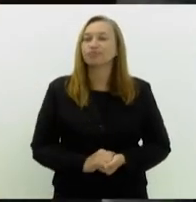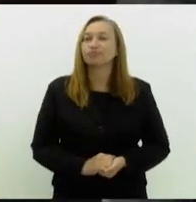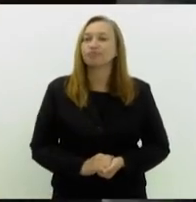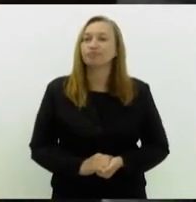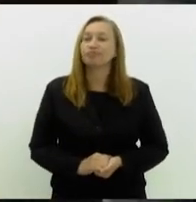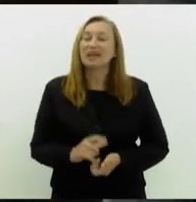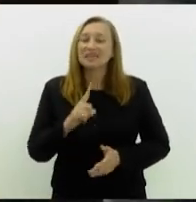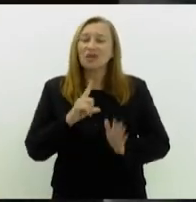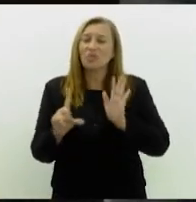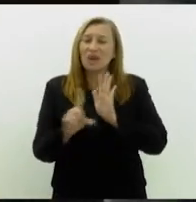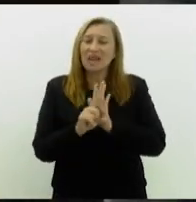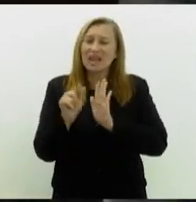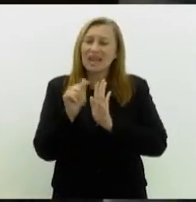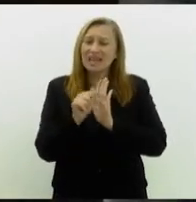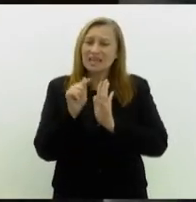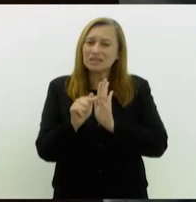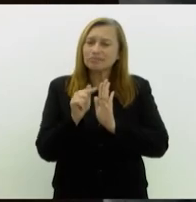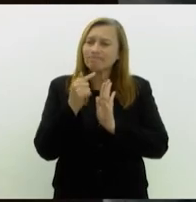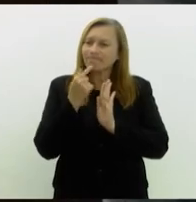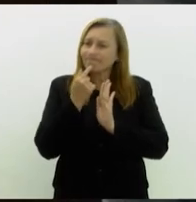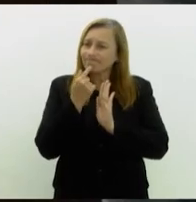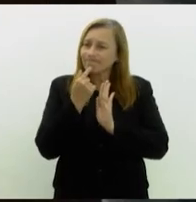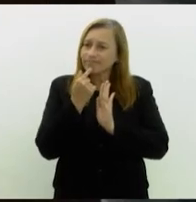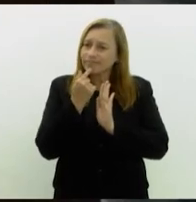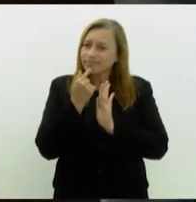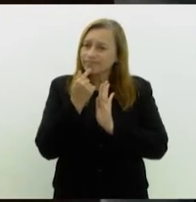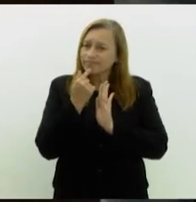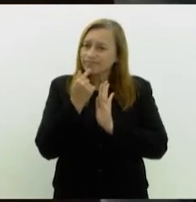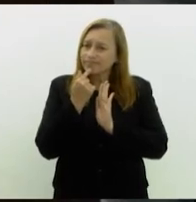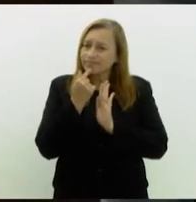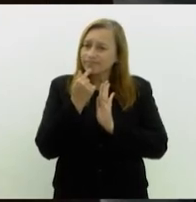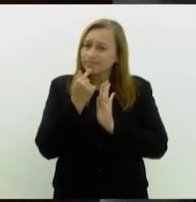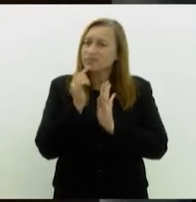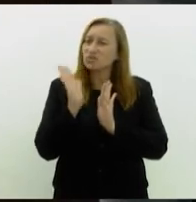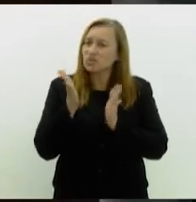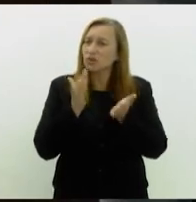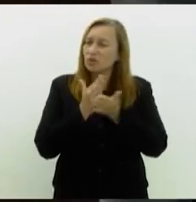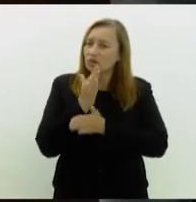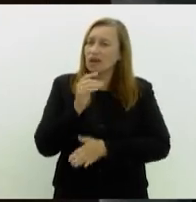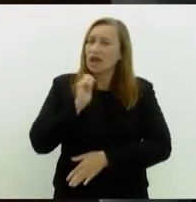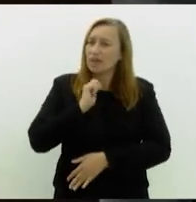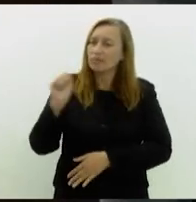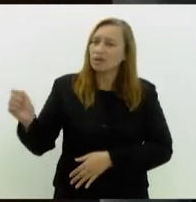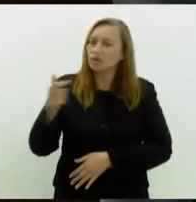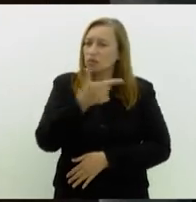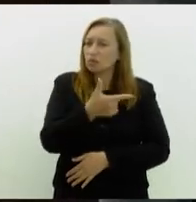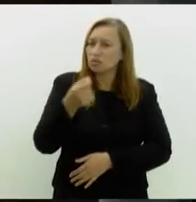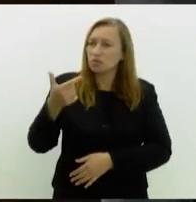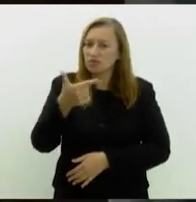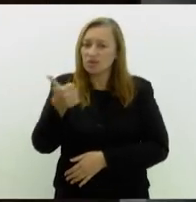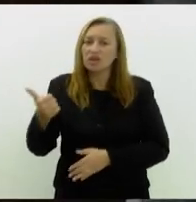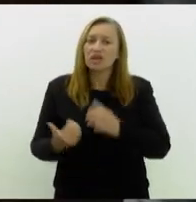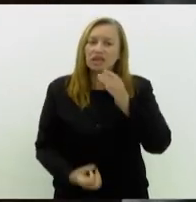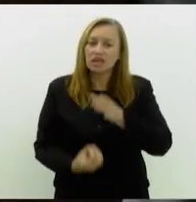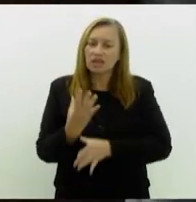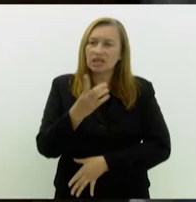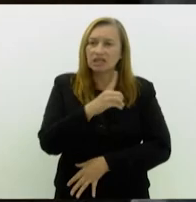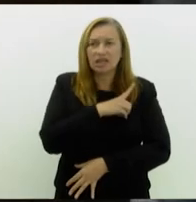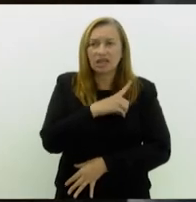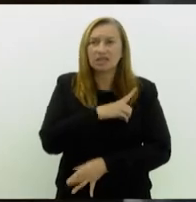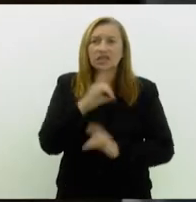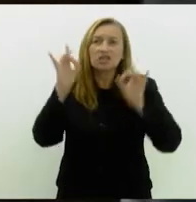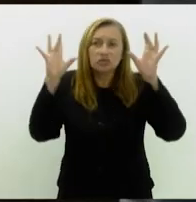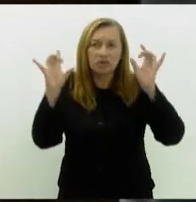há uma lei há uma lei em vigor de abril de 2020 que cria delegacia